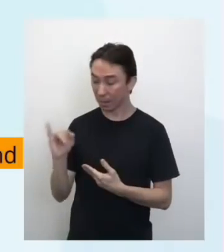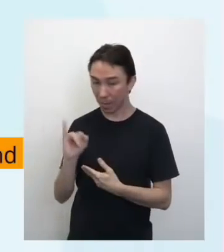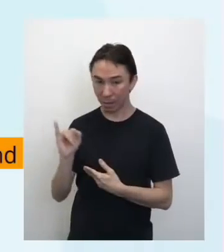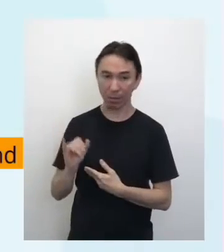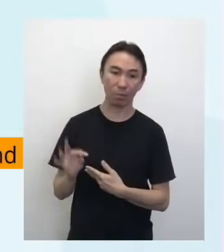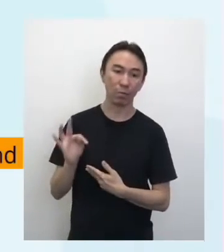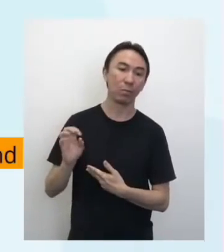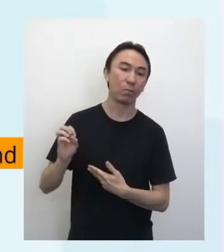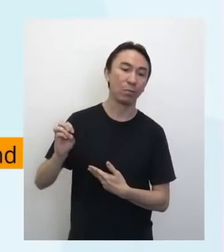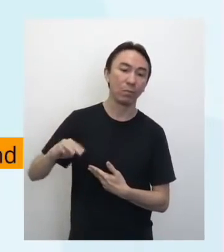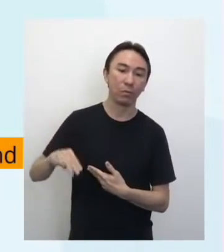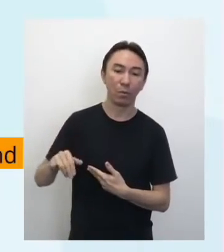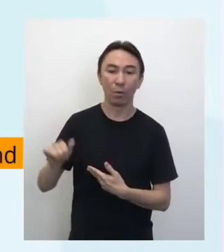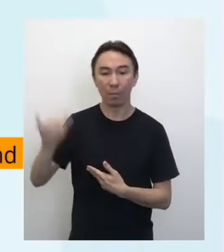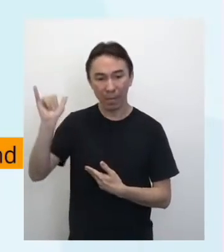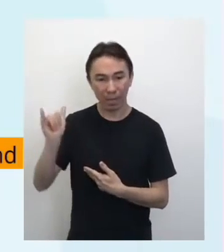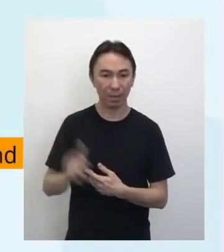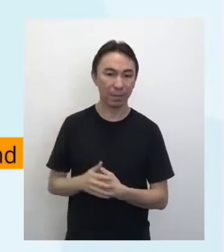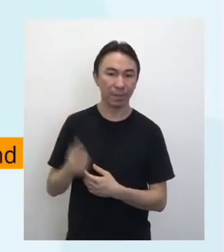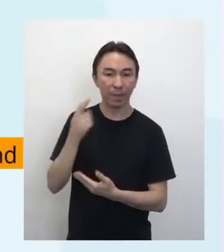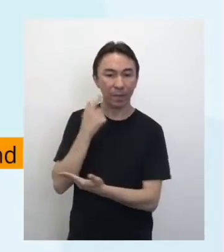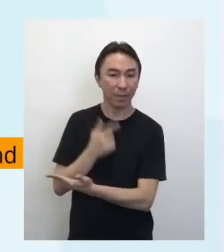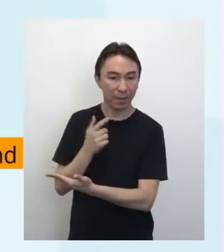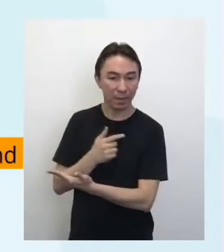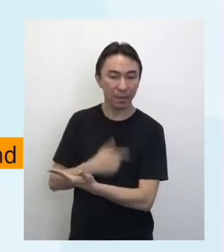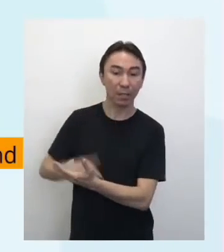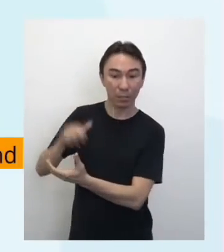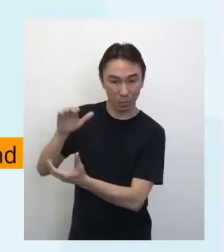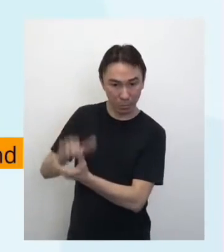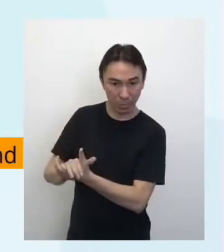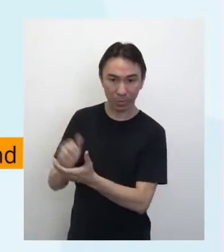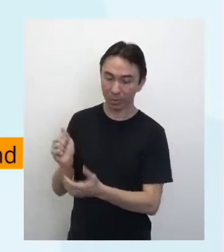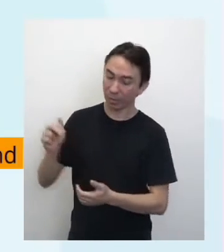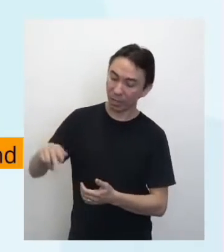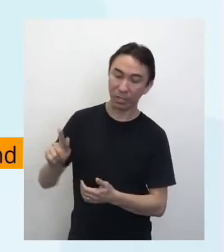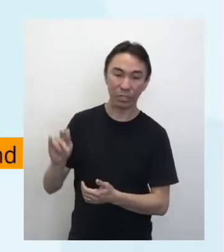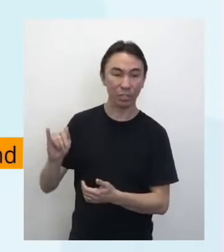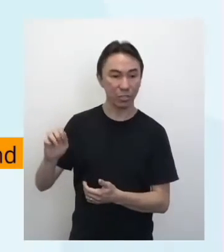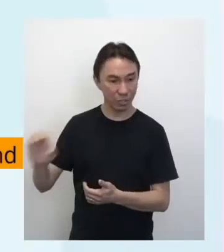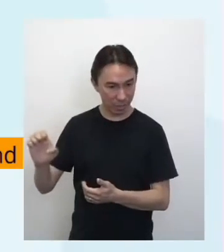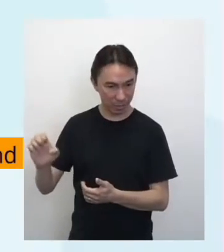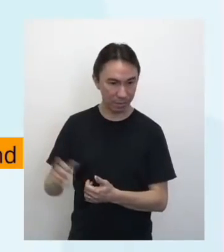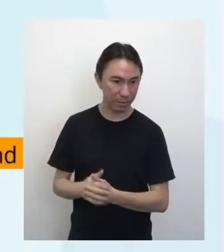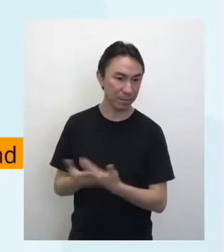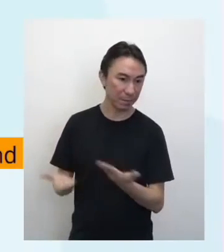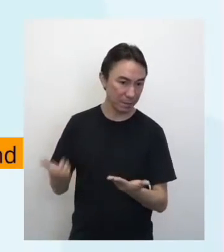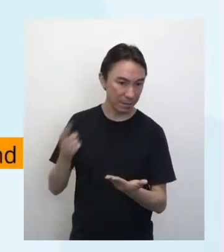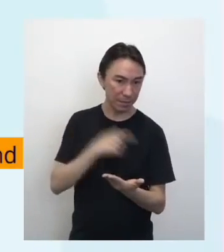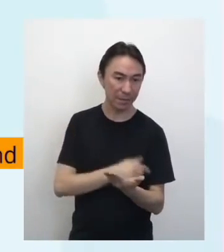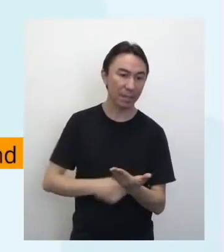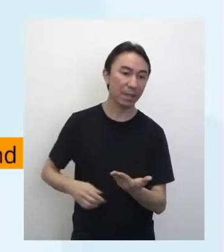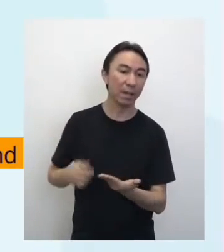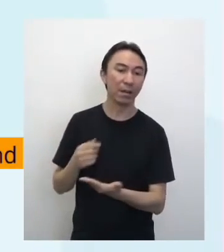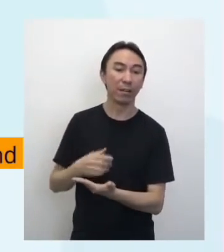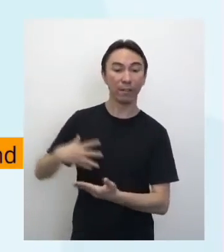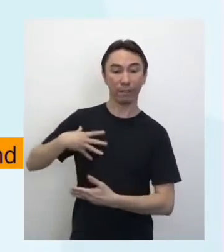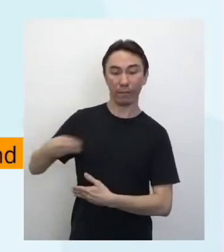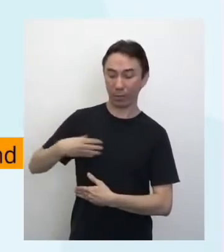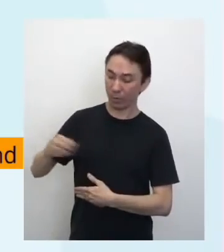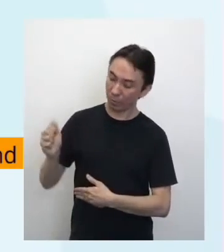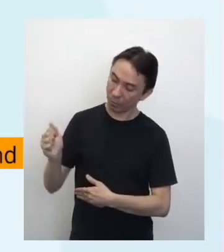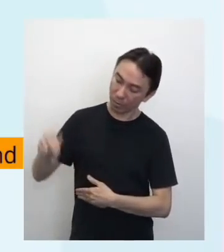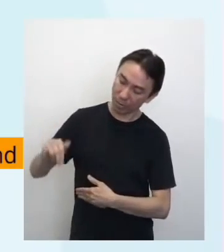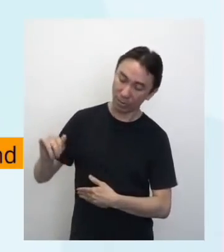with and Anger and a Gun and em todo o país apresentou está precisando amamentam aqui